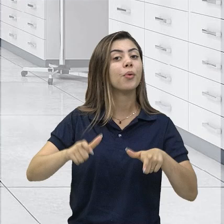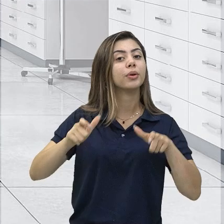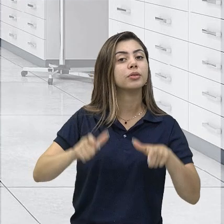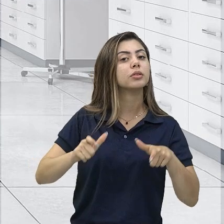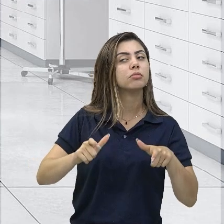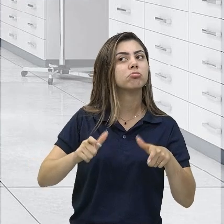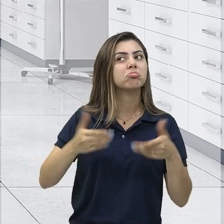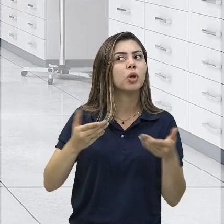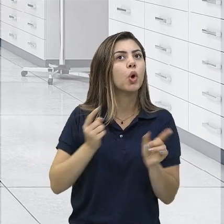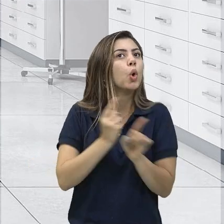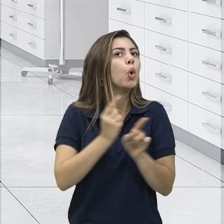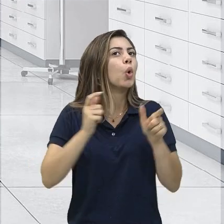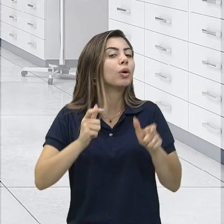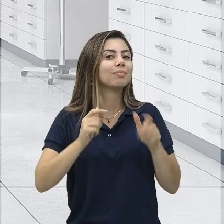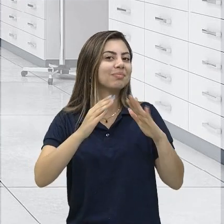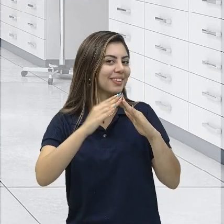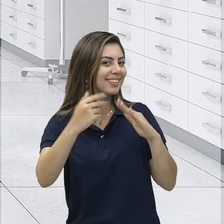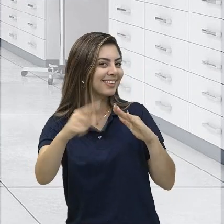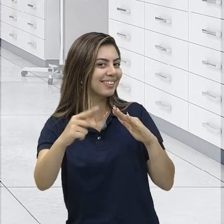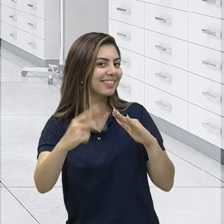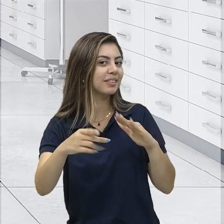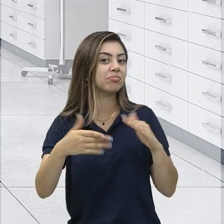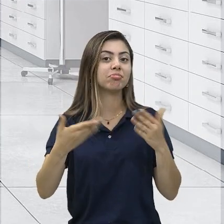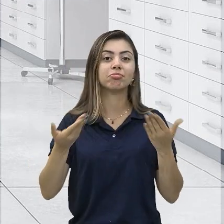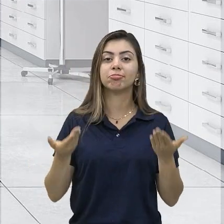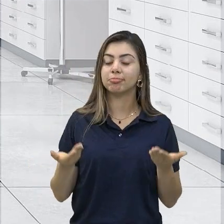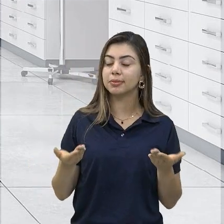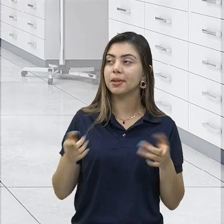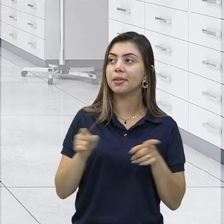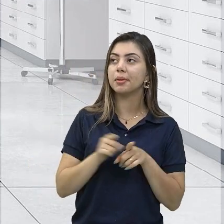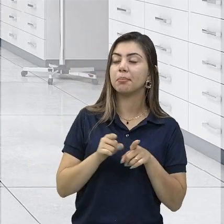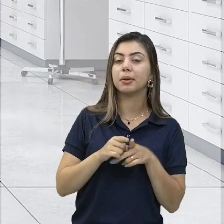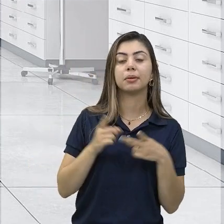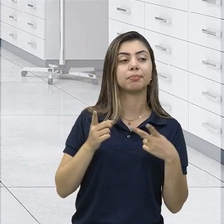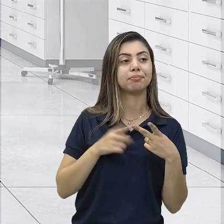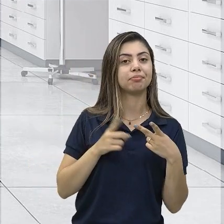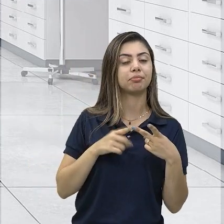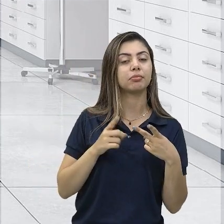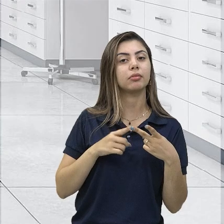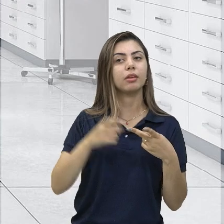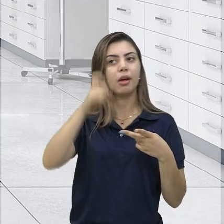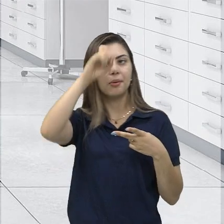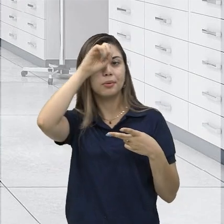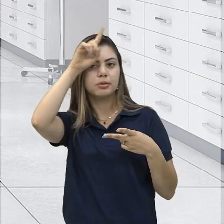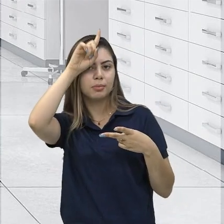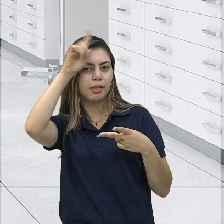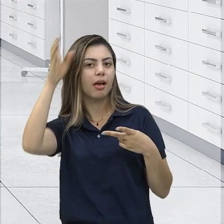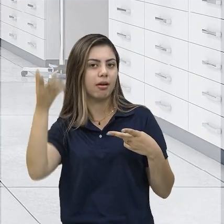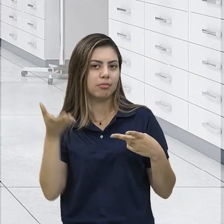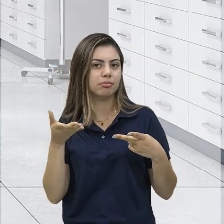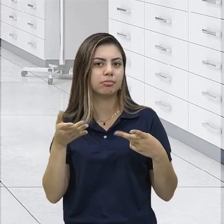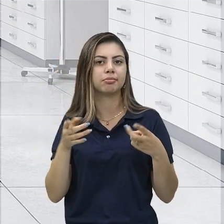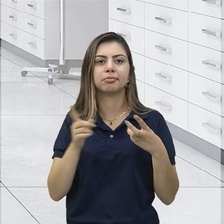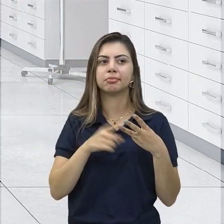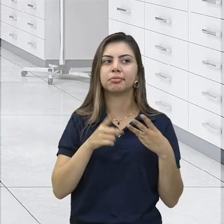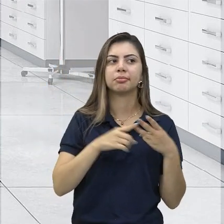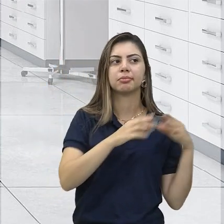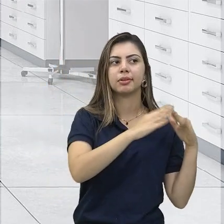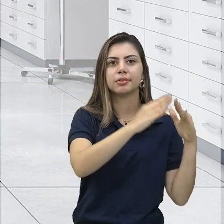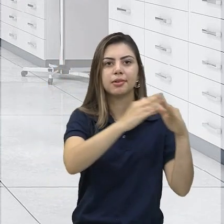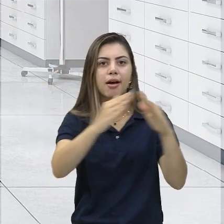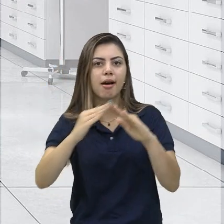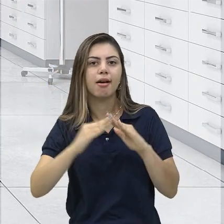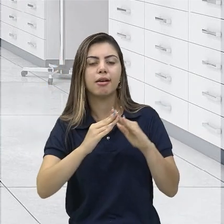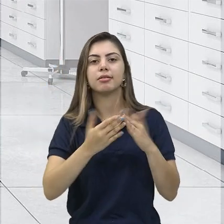Estão também na sua casa, estão também nos hospitais, nas residências,